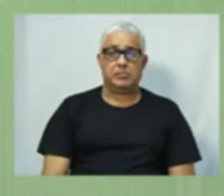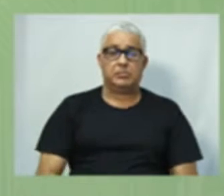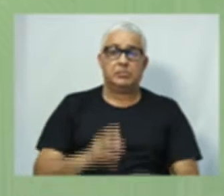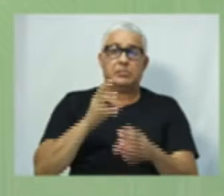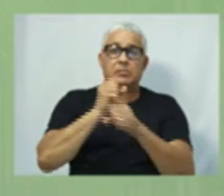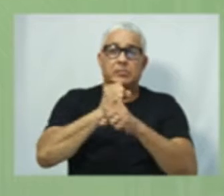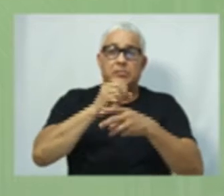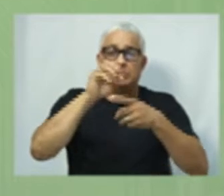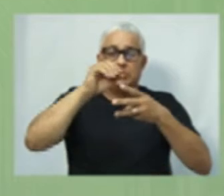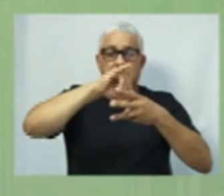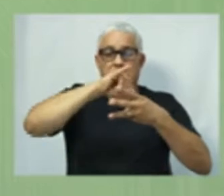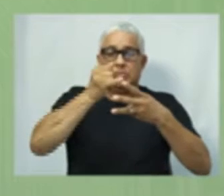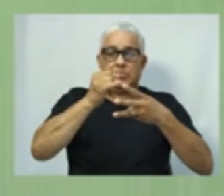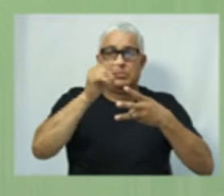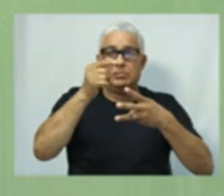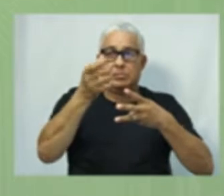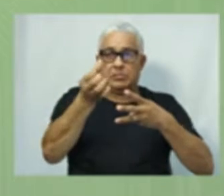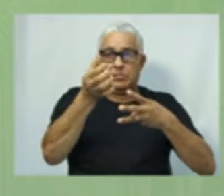janeiro?